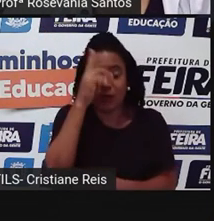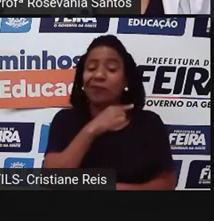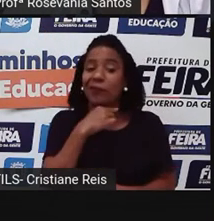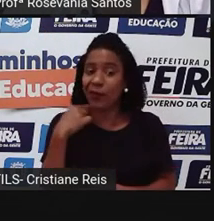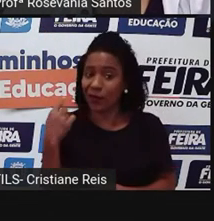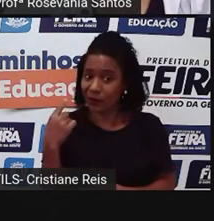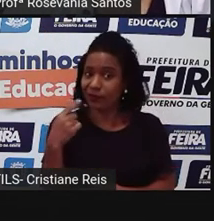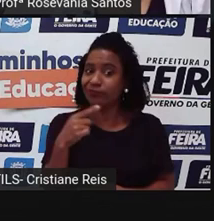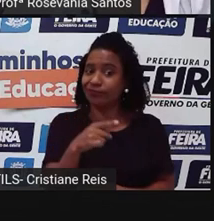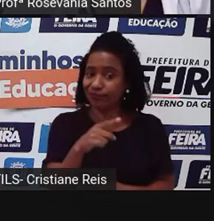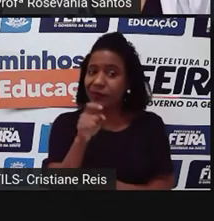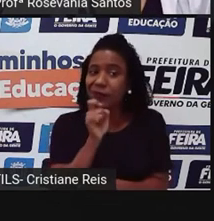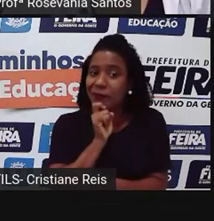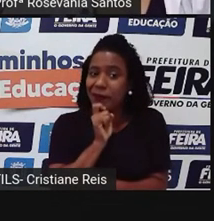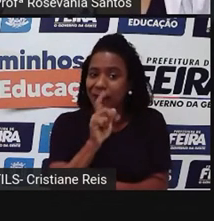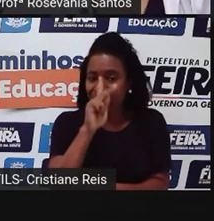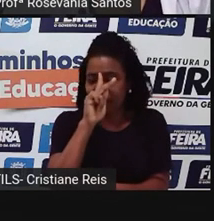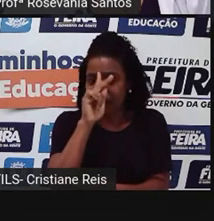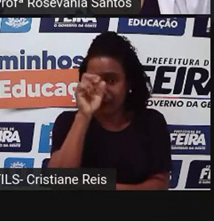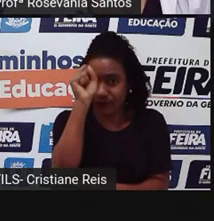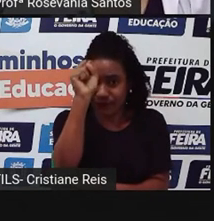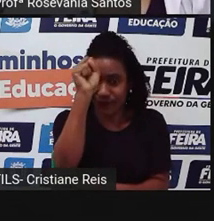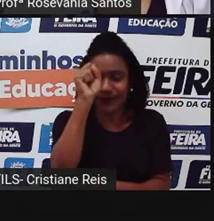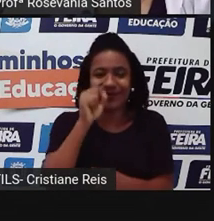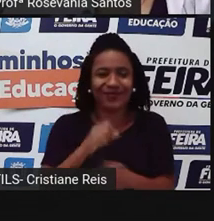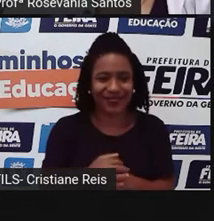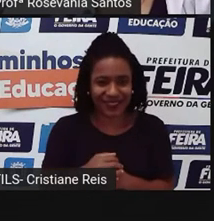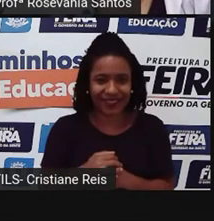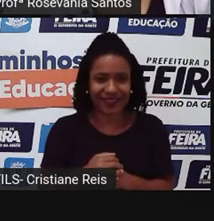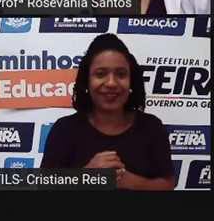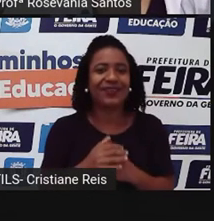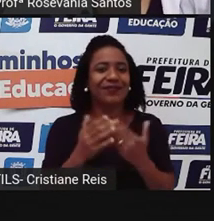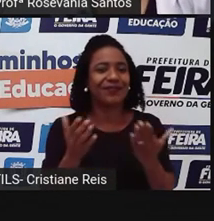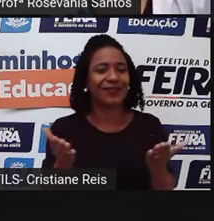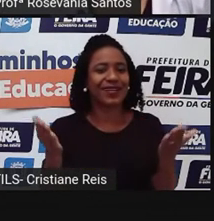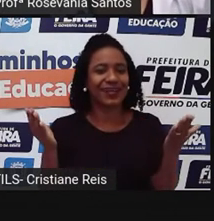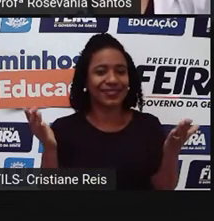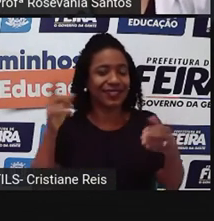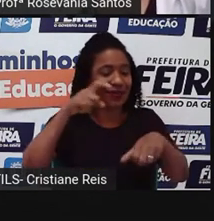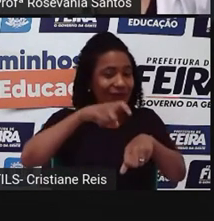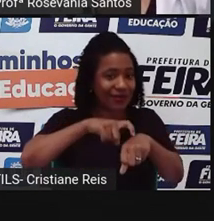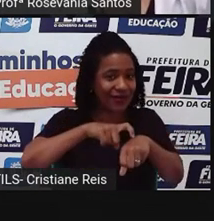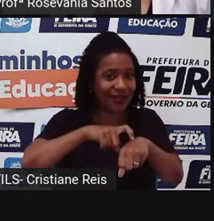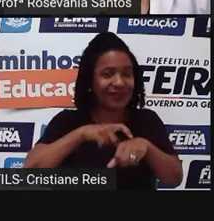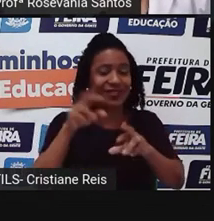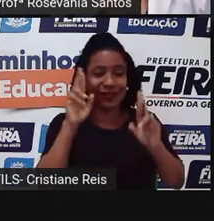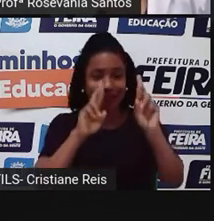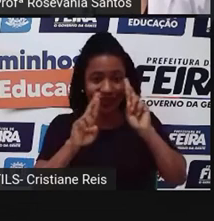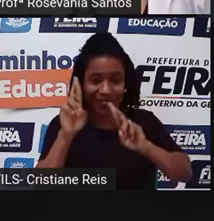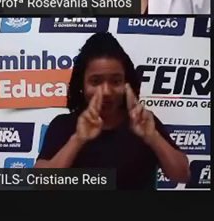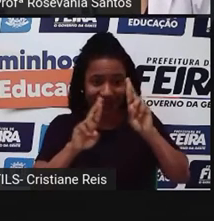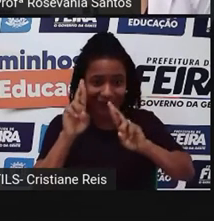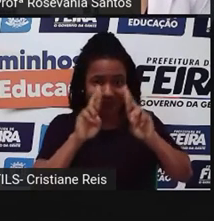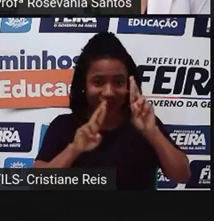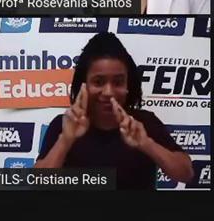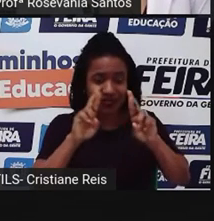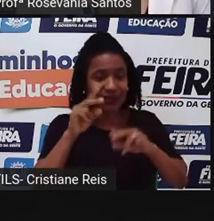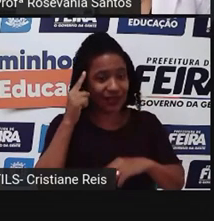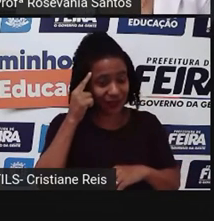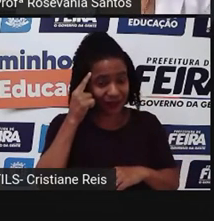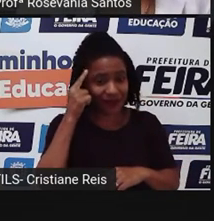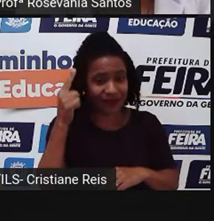né? E aí, o que que a gente vai observar, né? Chegou a nossa hora da revisão e